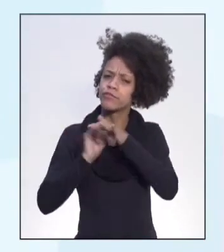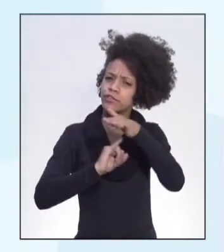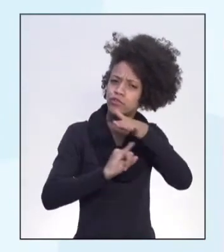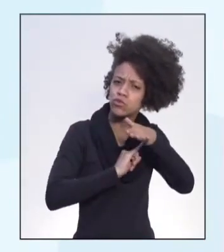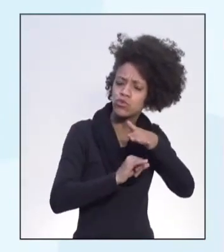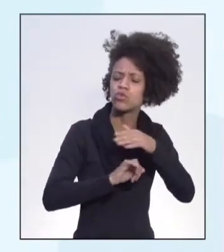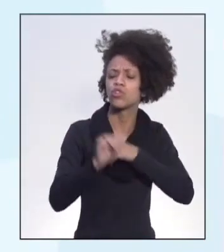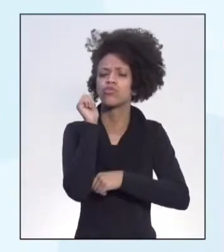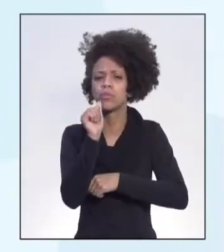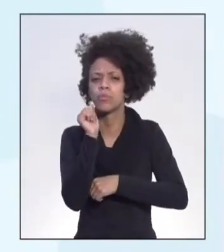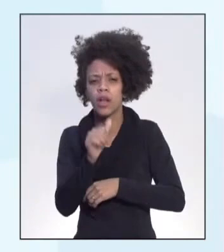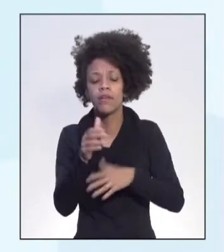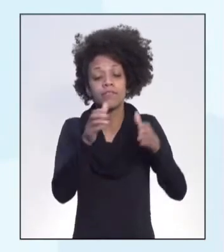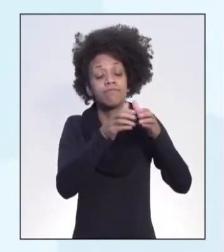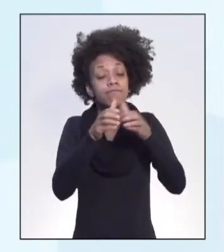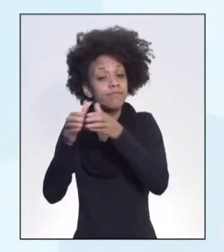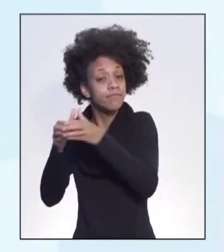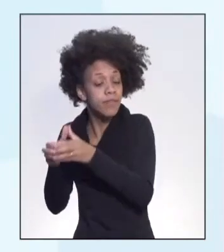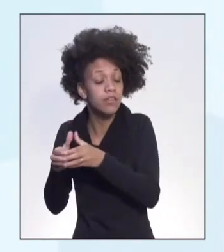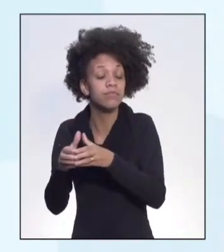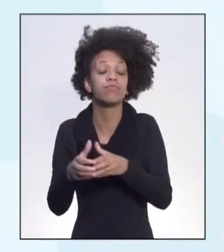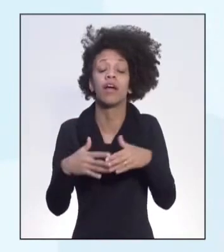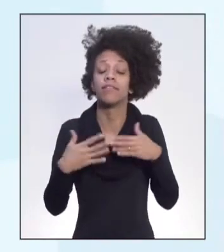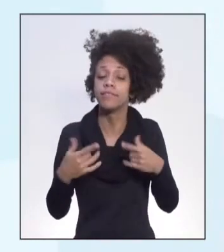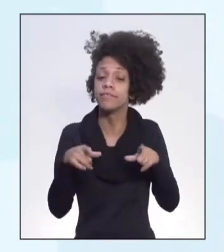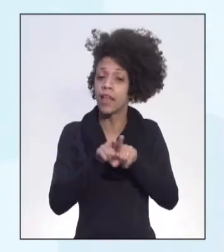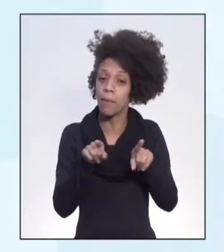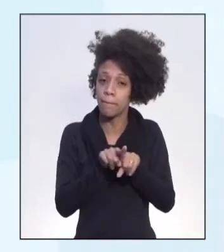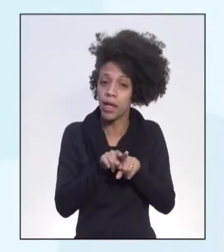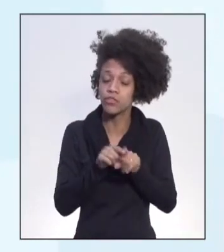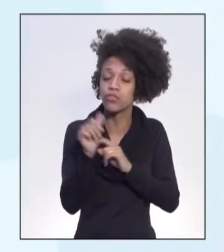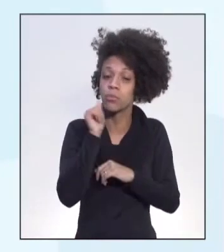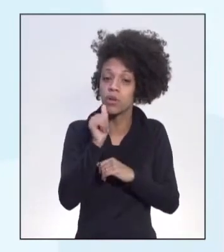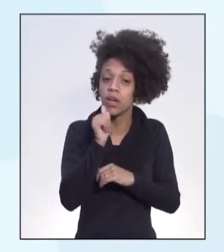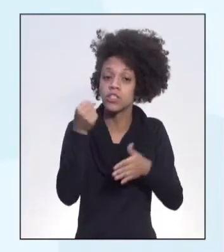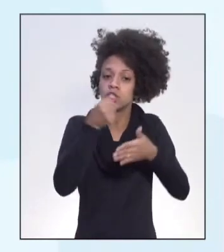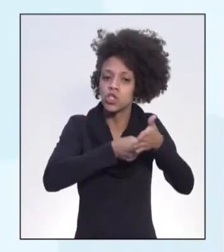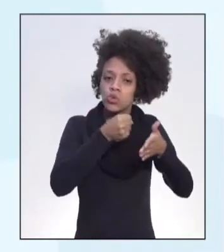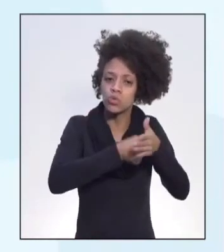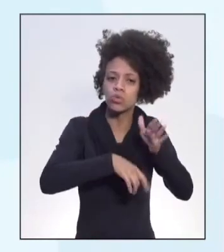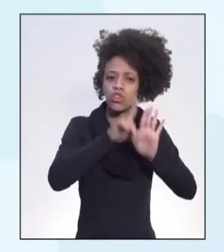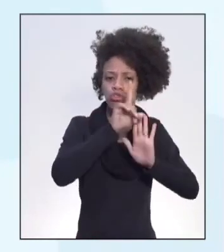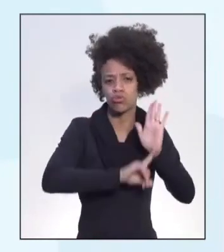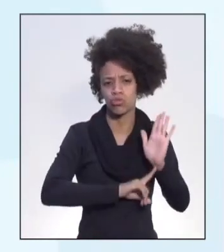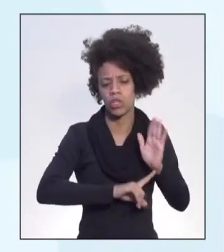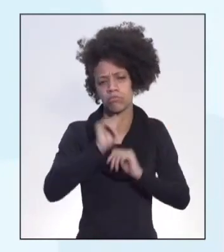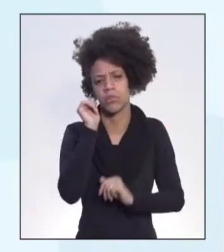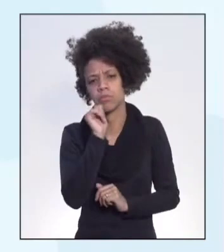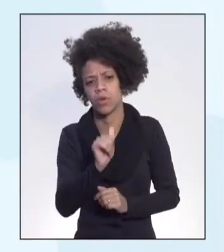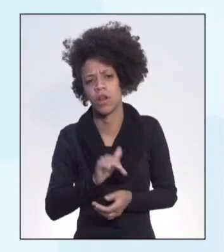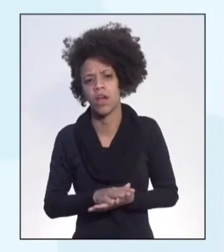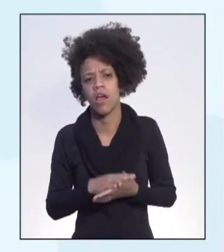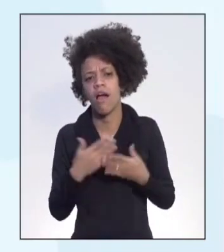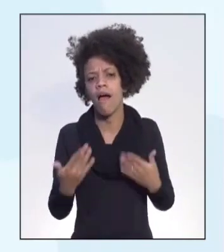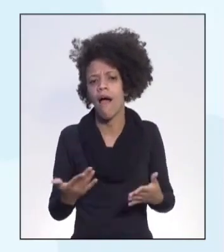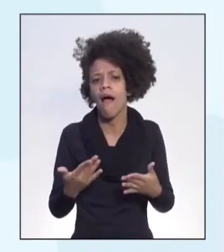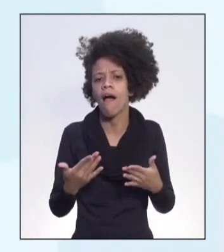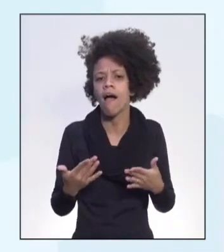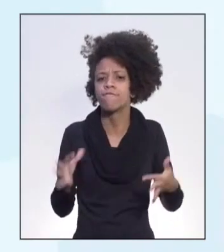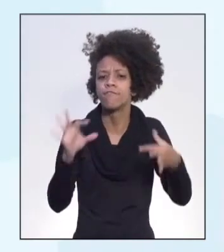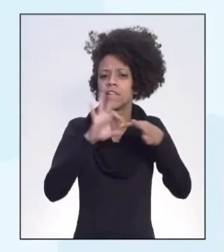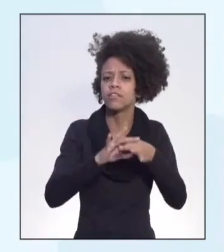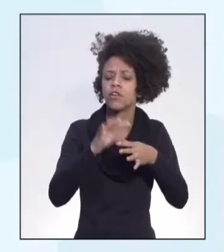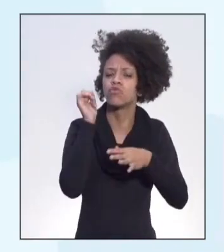de mulheres, centro de mulheres, grupos coletivos que lutam pelos direitos das mulheres, a filiação de